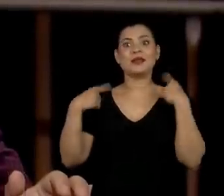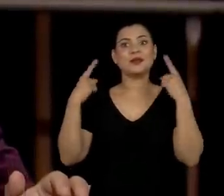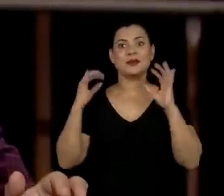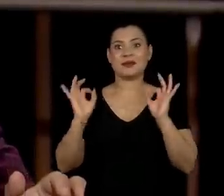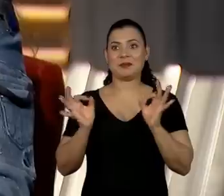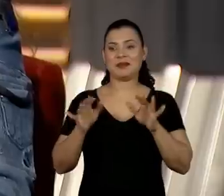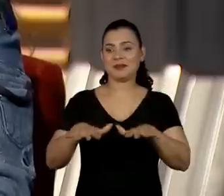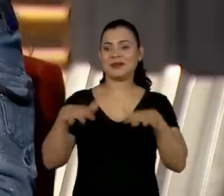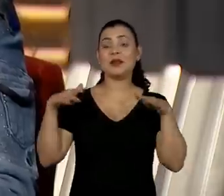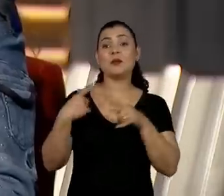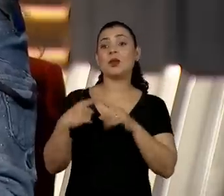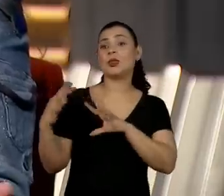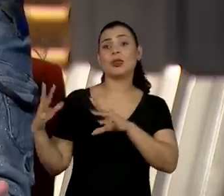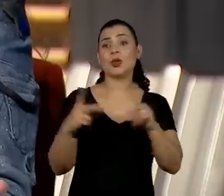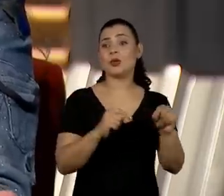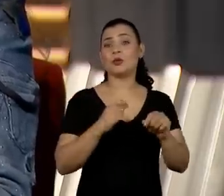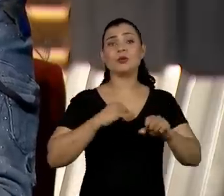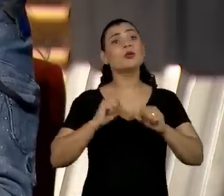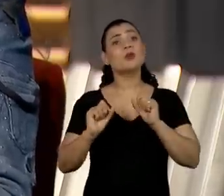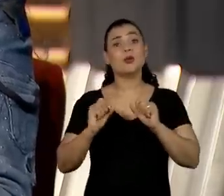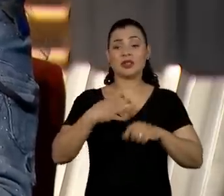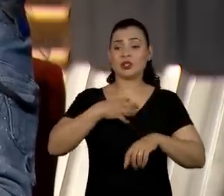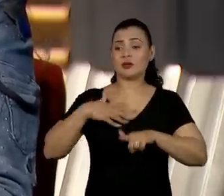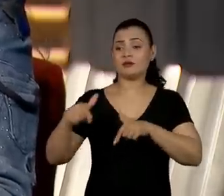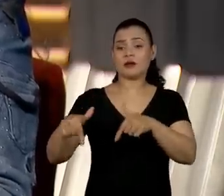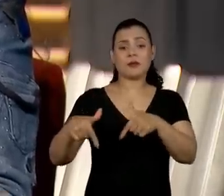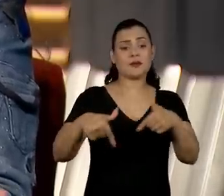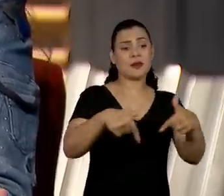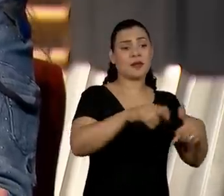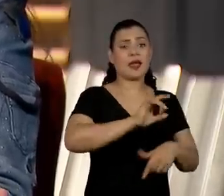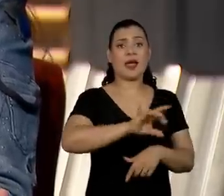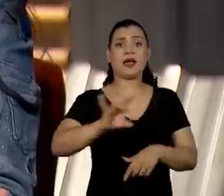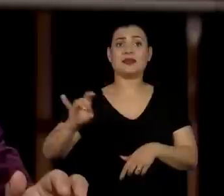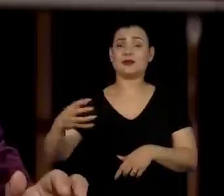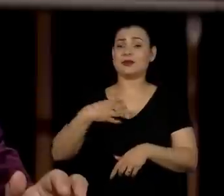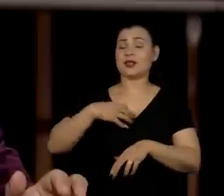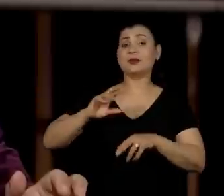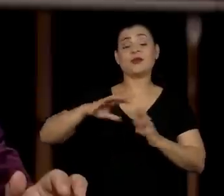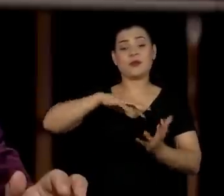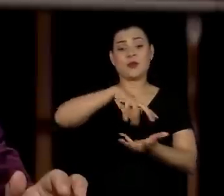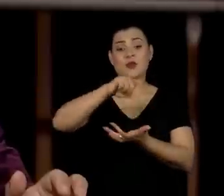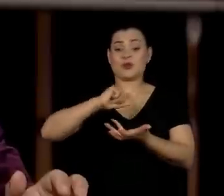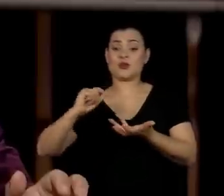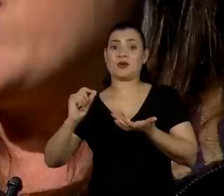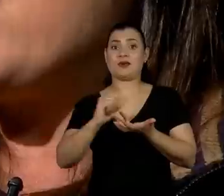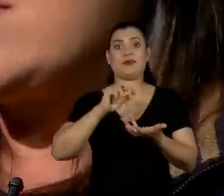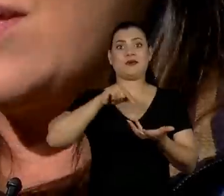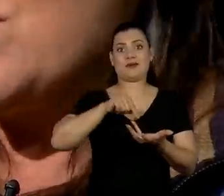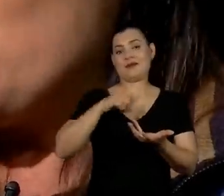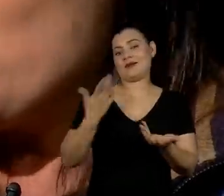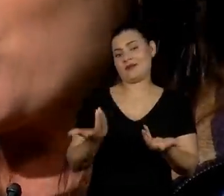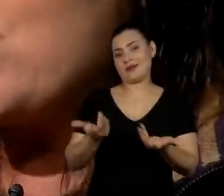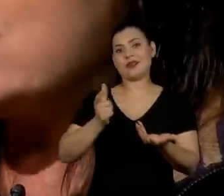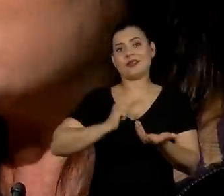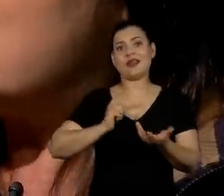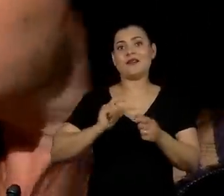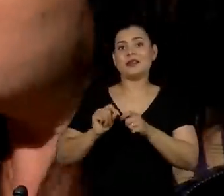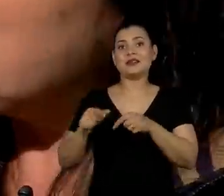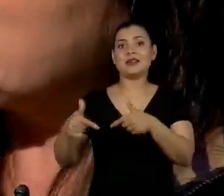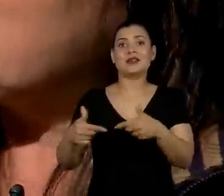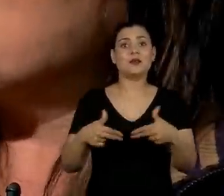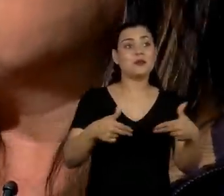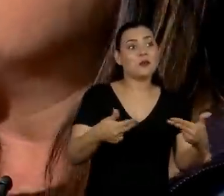que tá todo mundo fazendo movimento cada um o seu canto do mundo não é fazendo alguma coisa